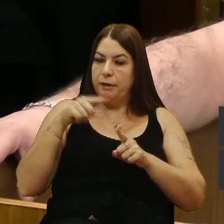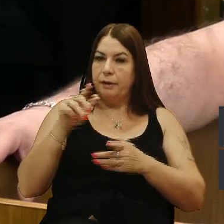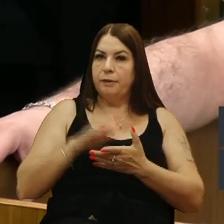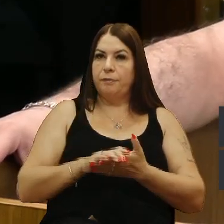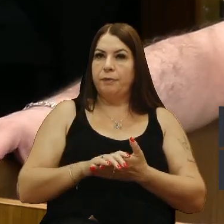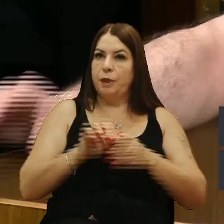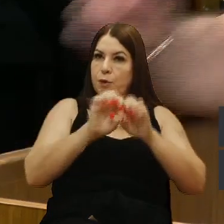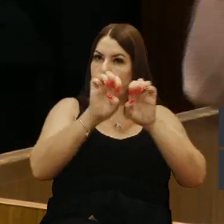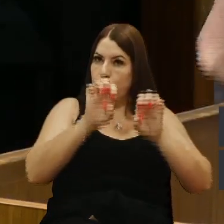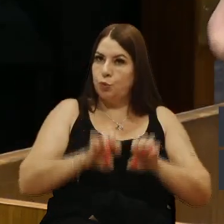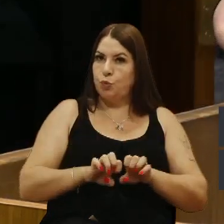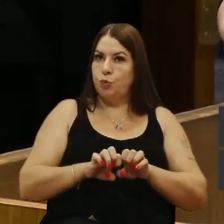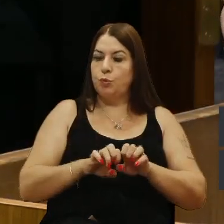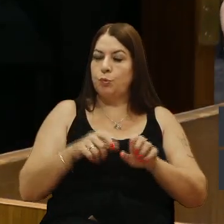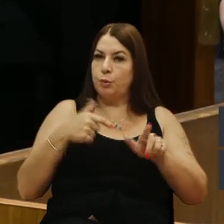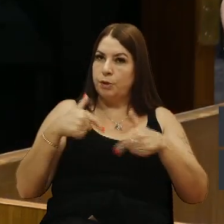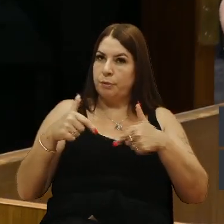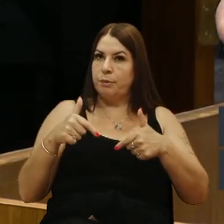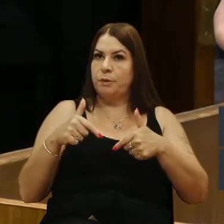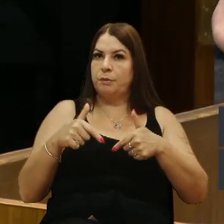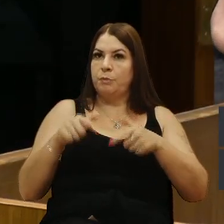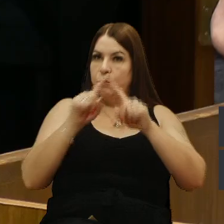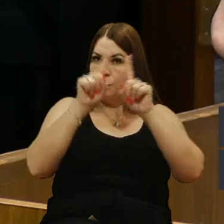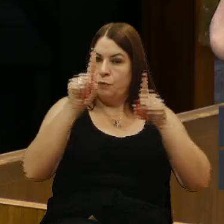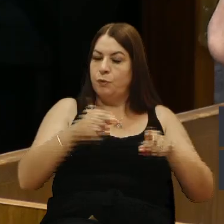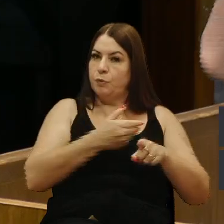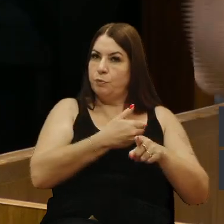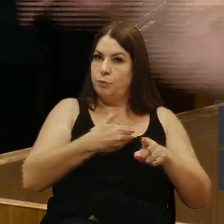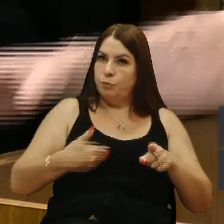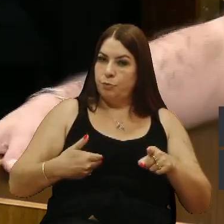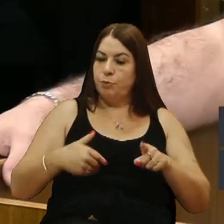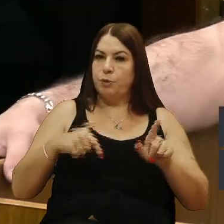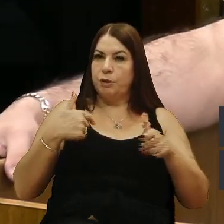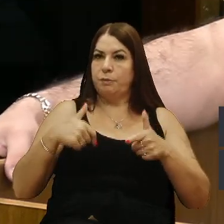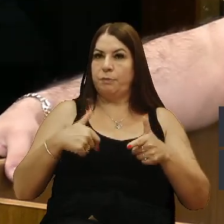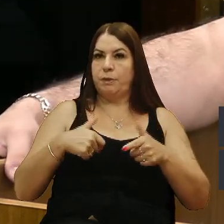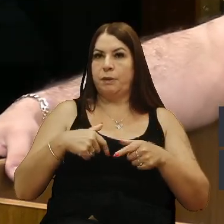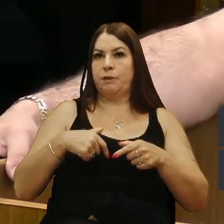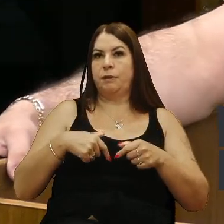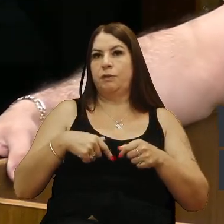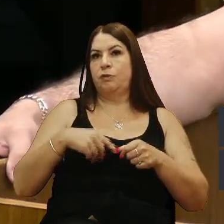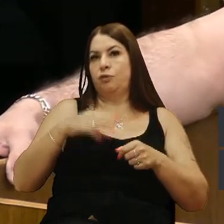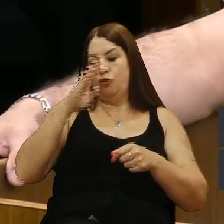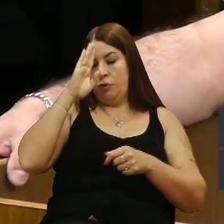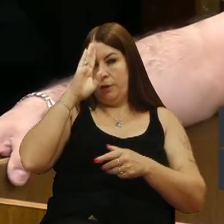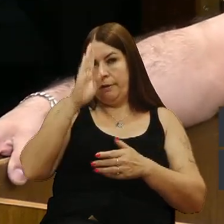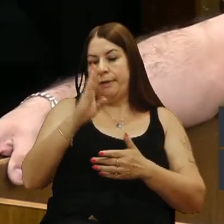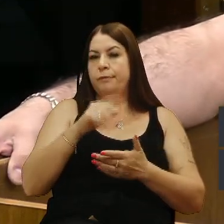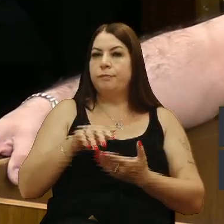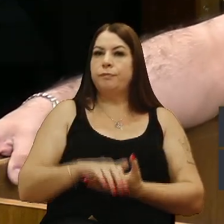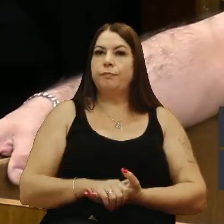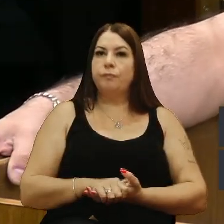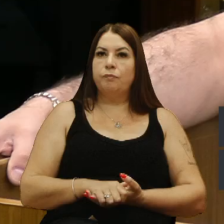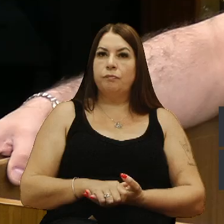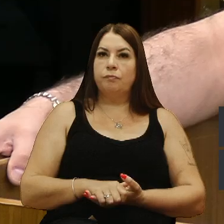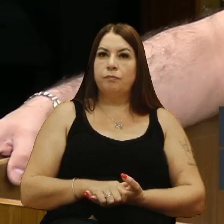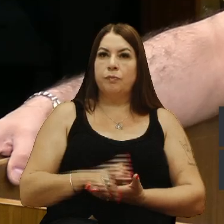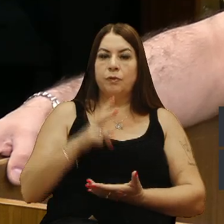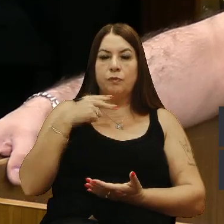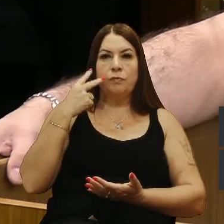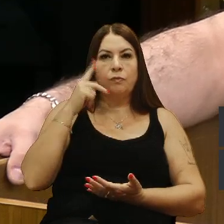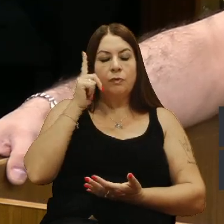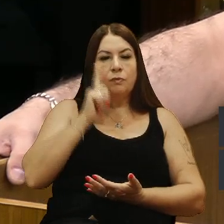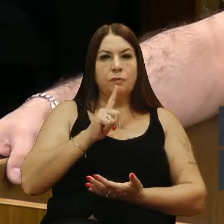é a estrutura e condição de trabalho para o servidor público que atua diuturnamente, né? Aqui o vereador